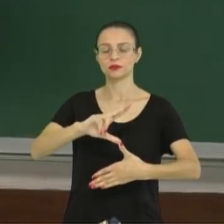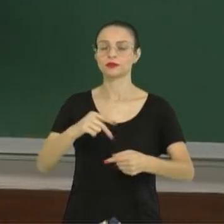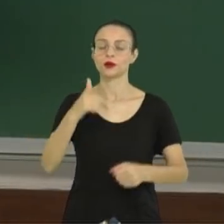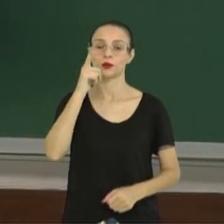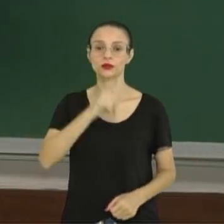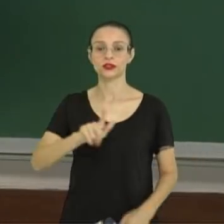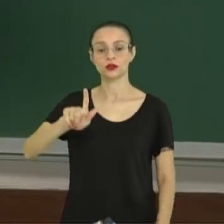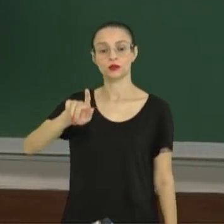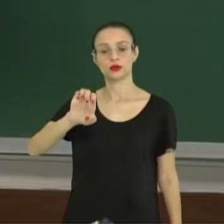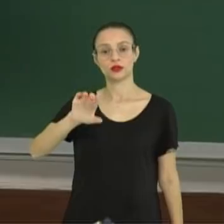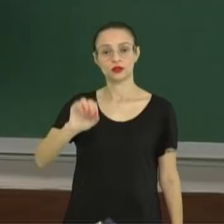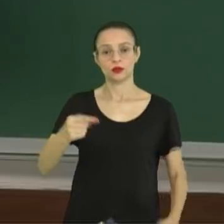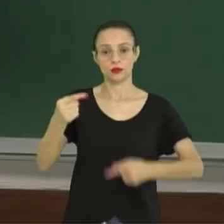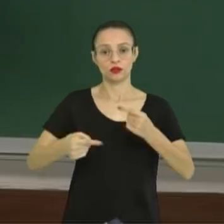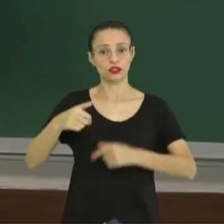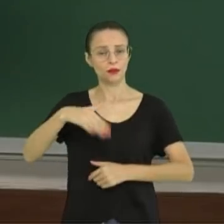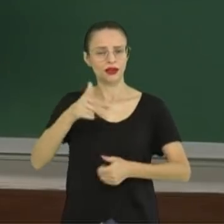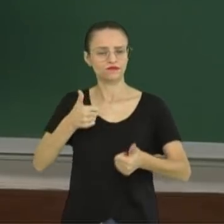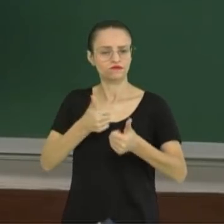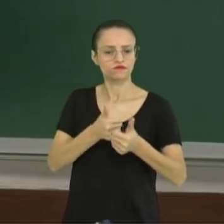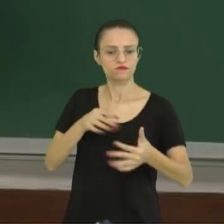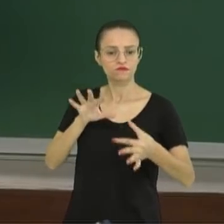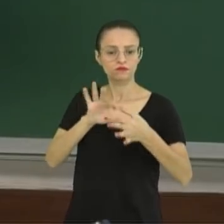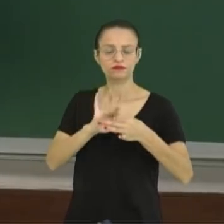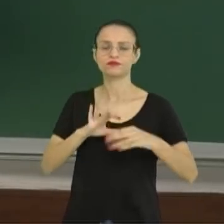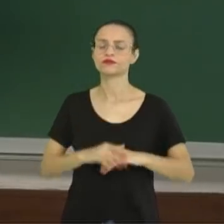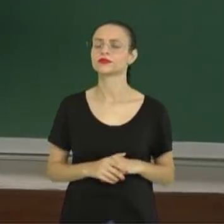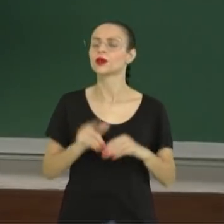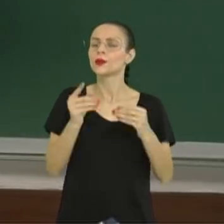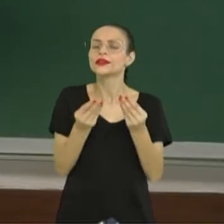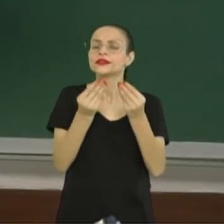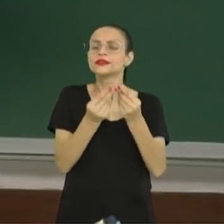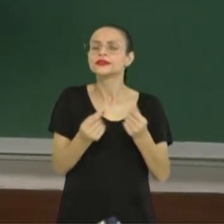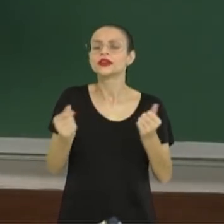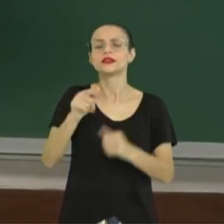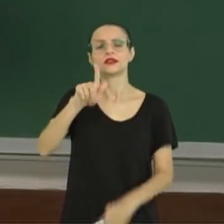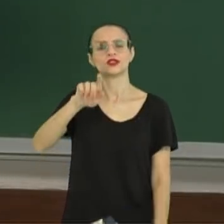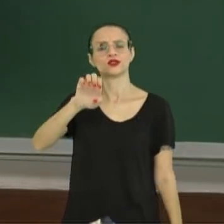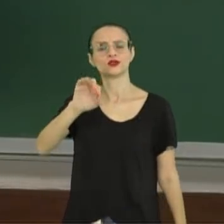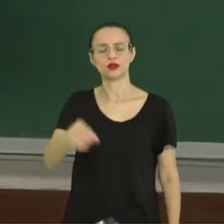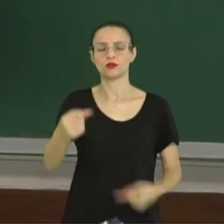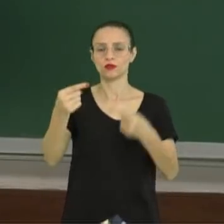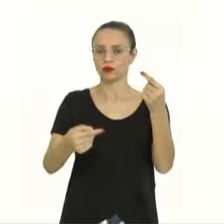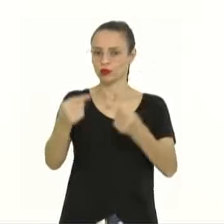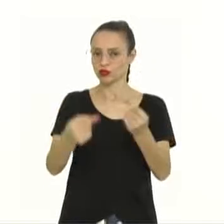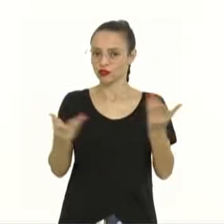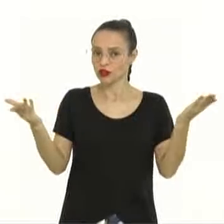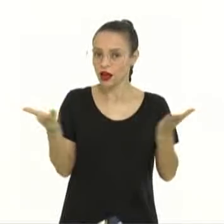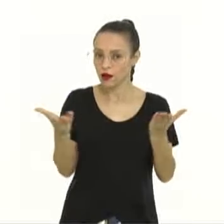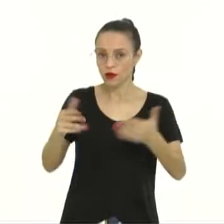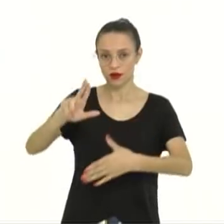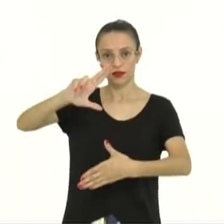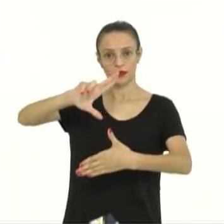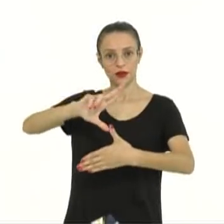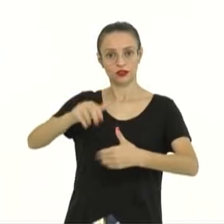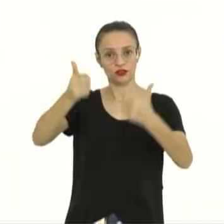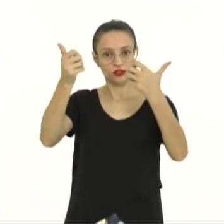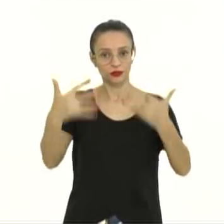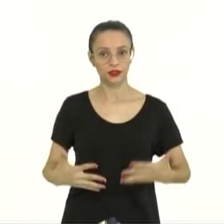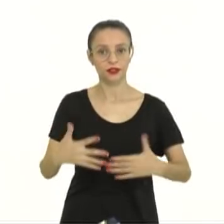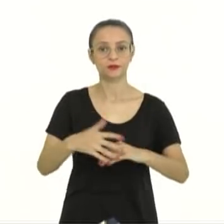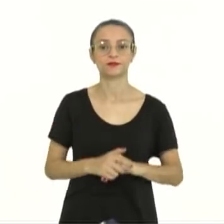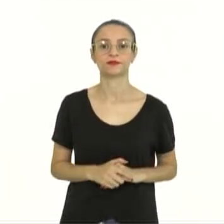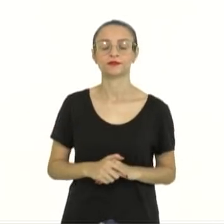próxima. Então, qual a essência dessa geopolítica da América Latina? É o que a gente vai dar uma olhada agora. Então, os